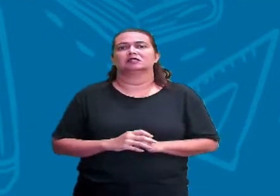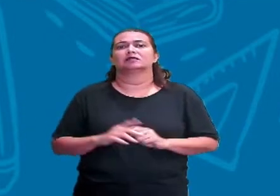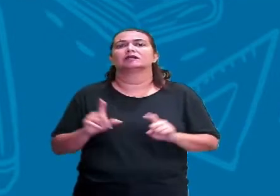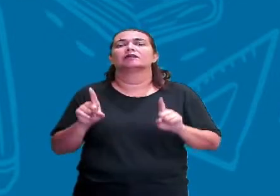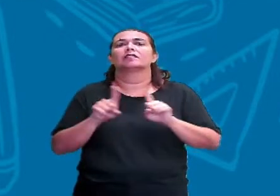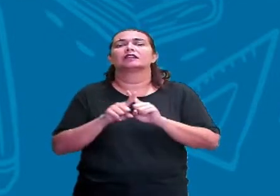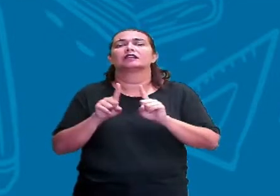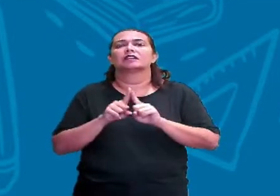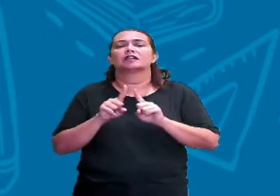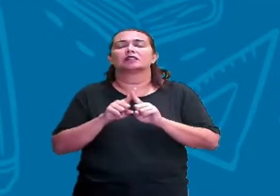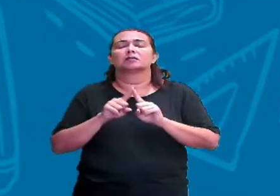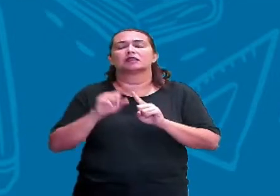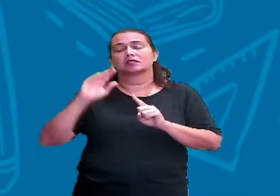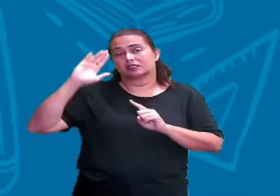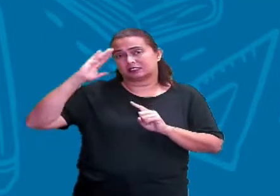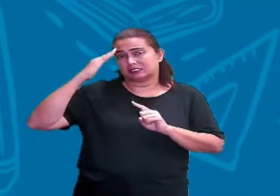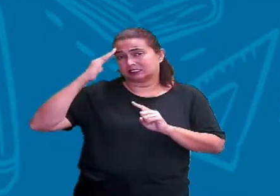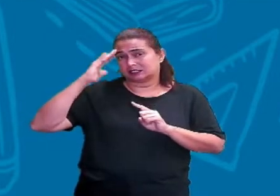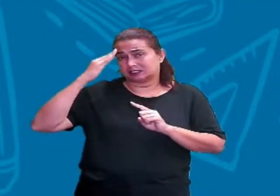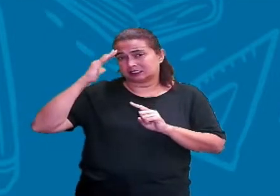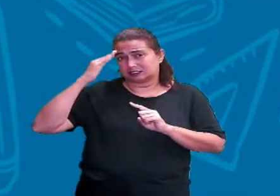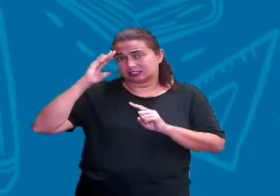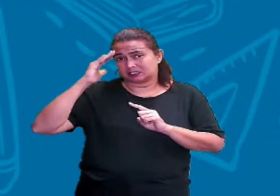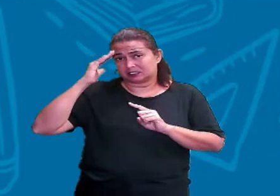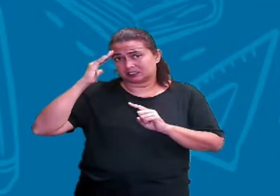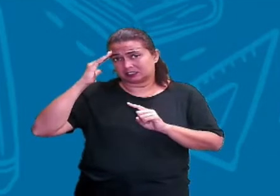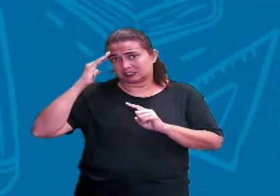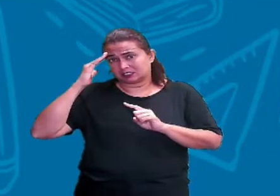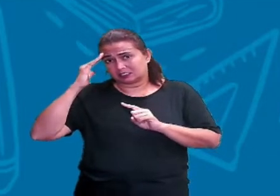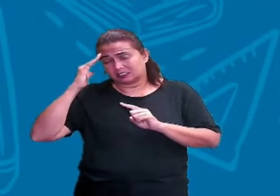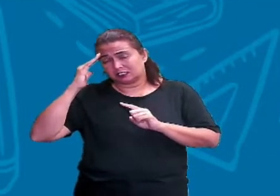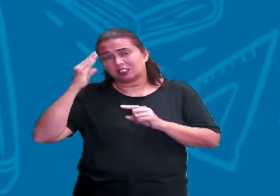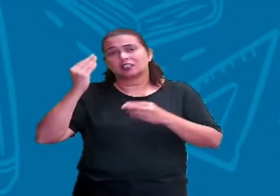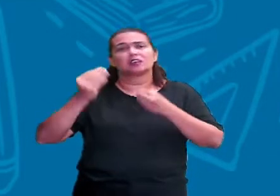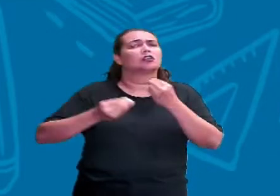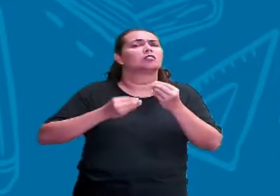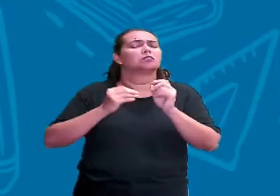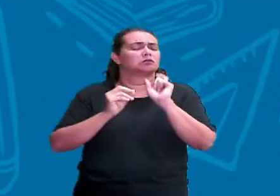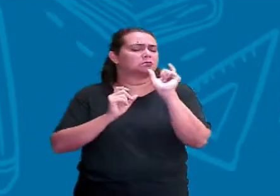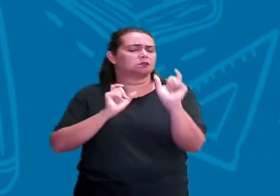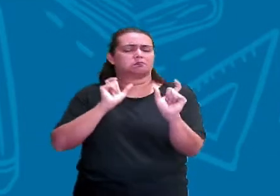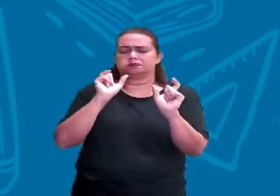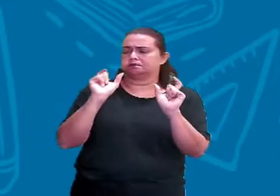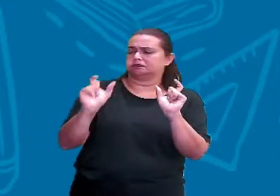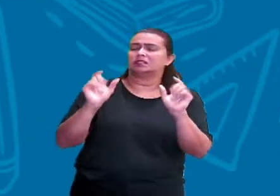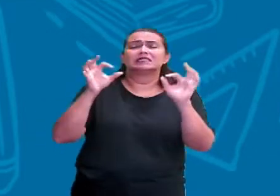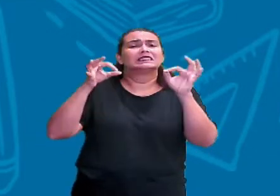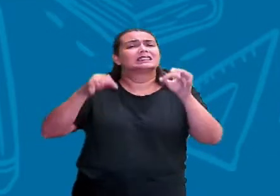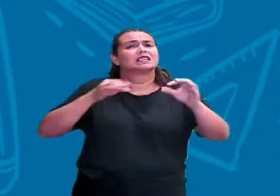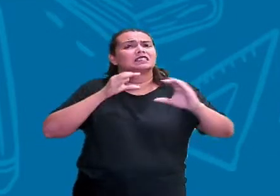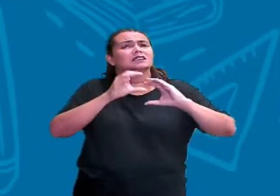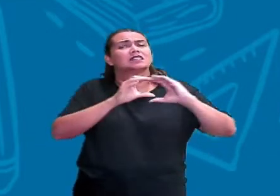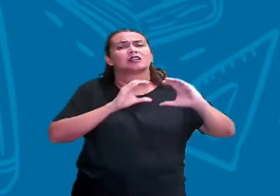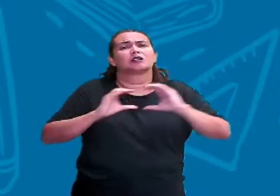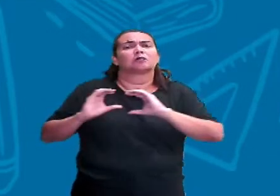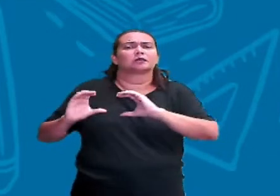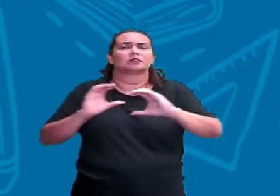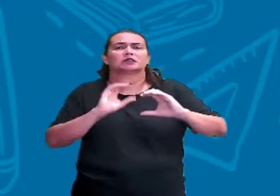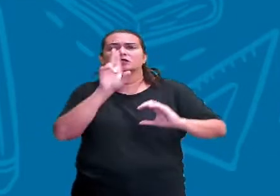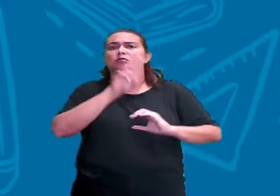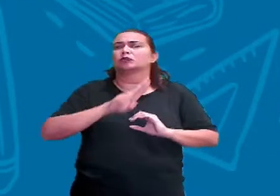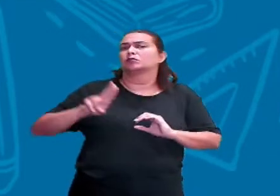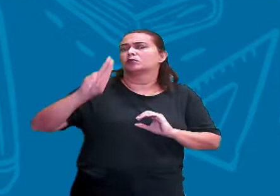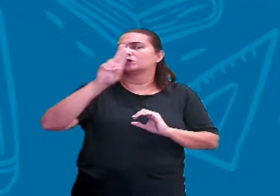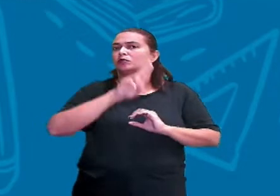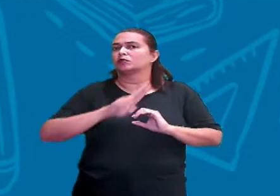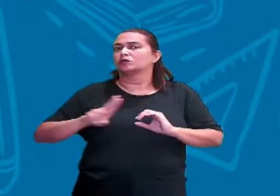registro linguístico, tom mais ou menos formal adequado a determinada situação comunicativa e reconhecer recursos linguísticos